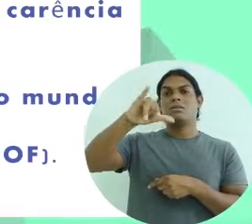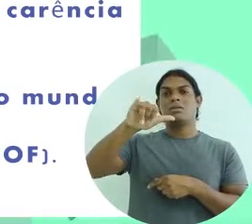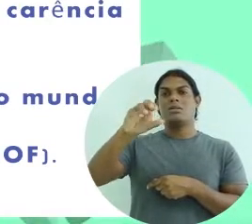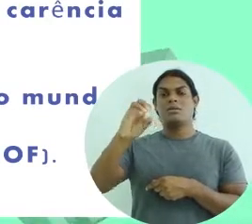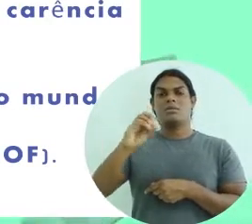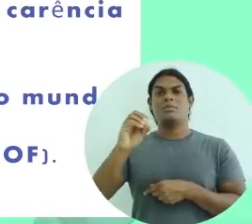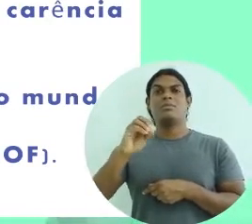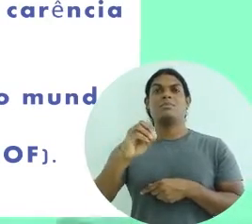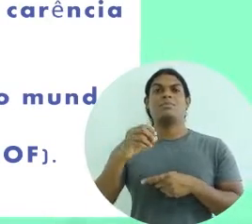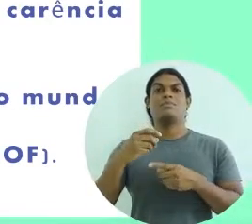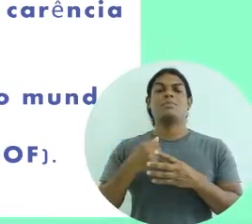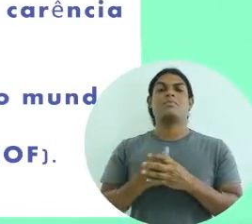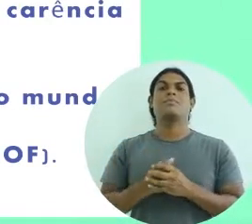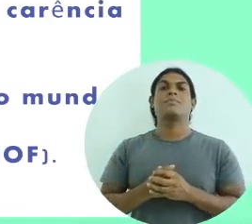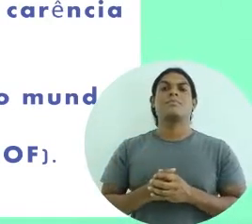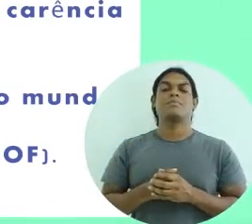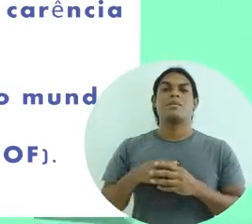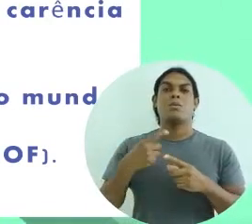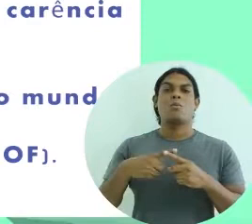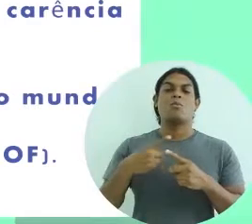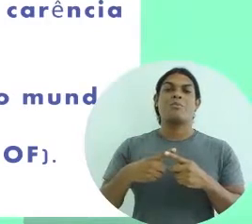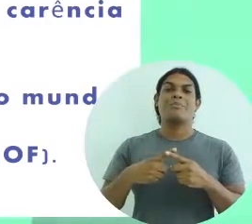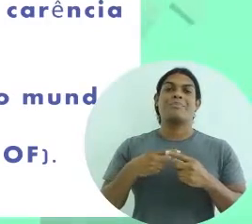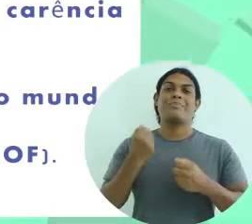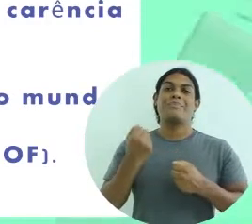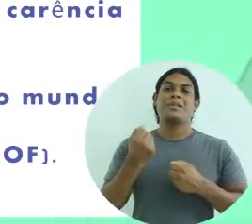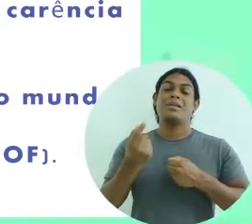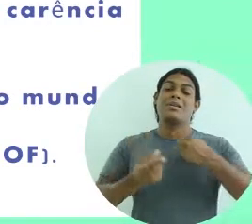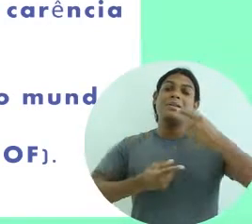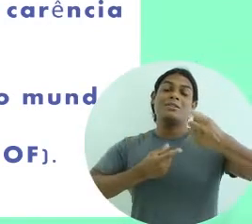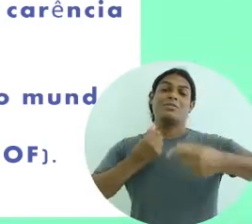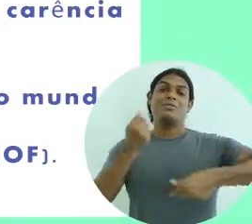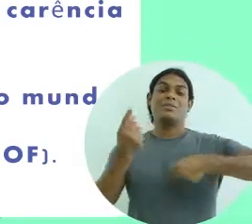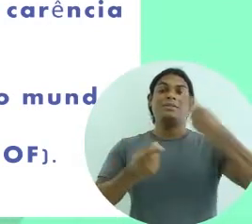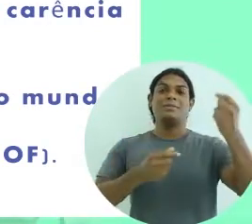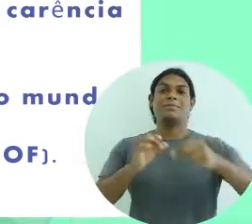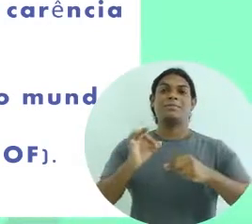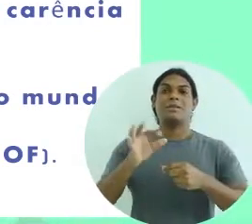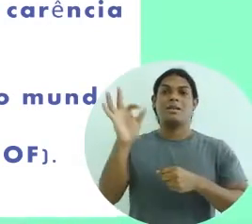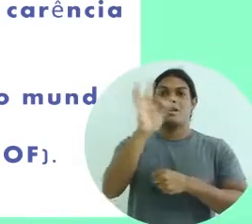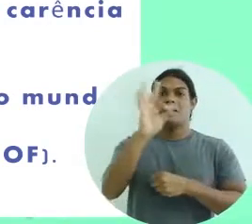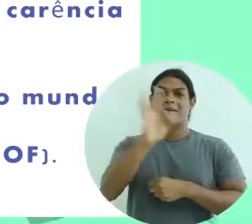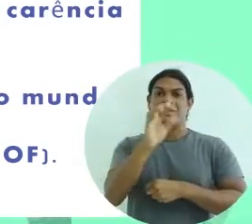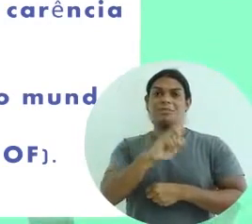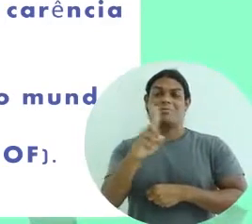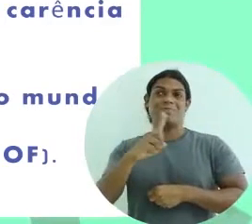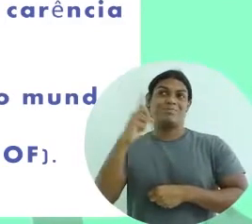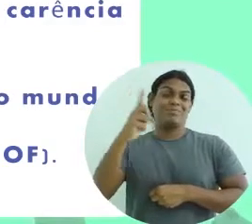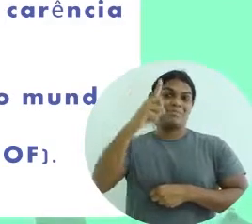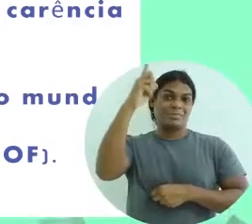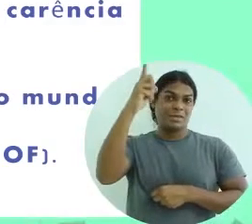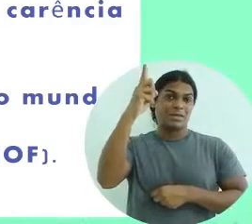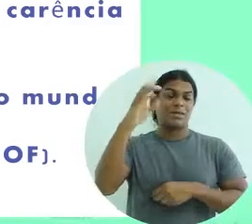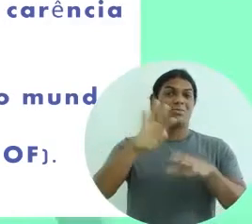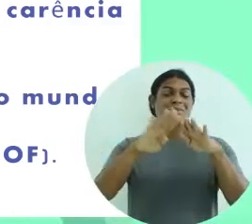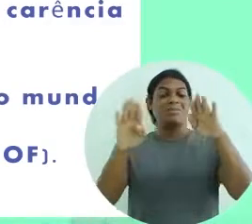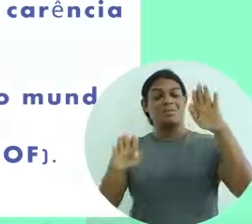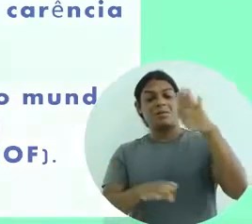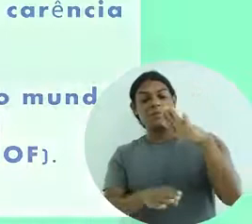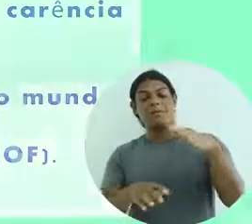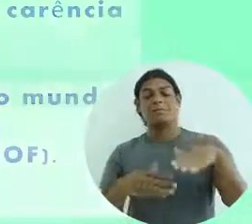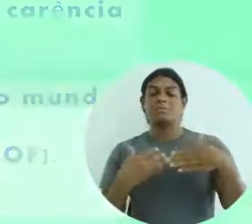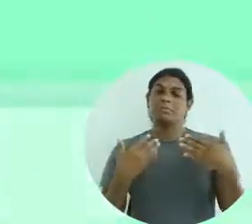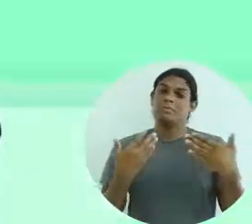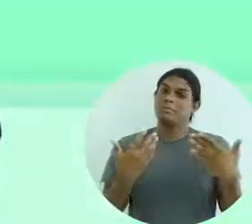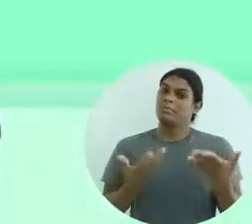para a exportação, ou seja, está com a taxa de dólar ou de outra moeda maior, outra hora está menor. Então, você vai negociar na moeda nacional e aí você